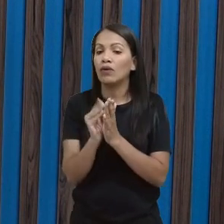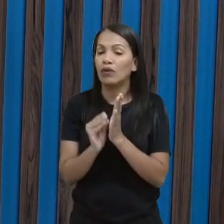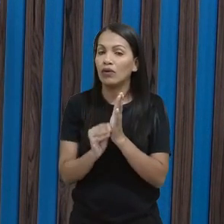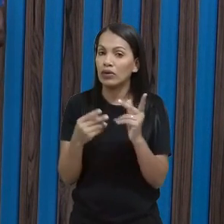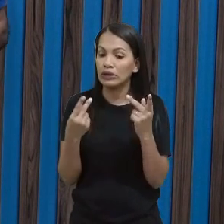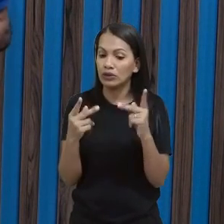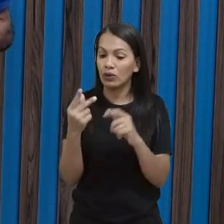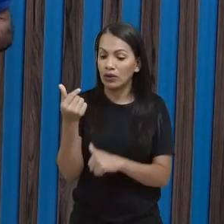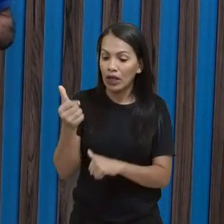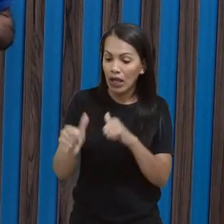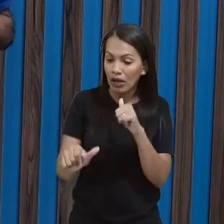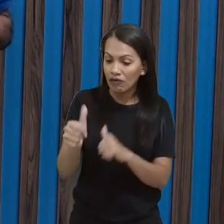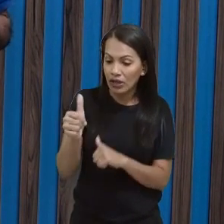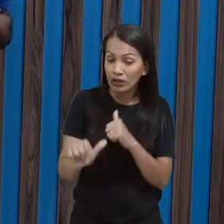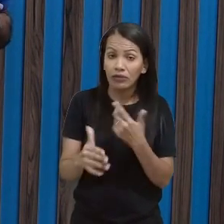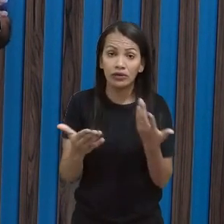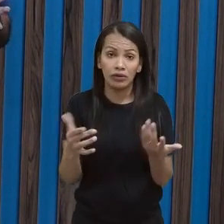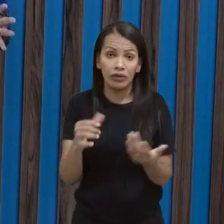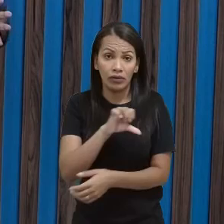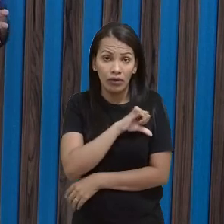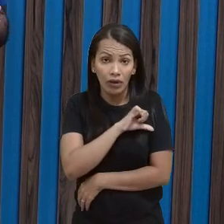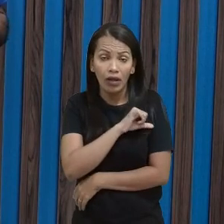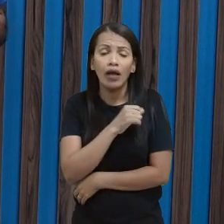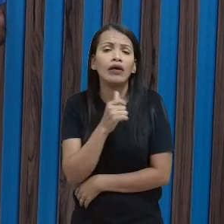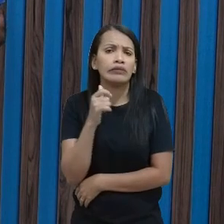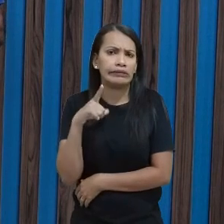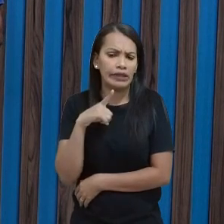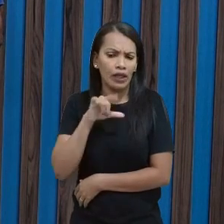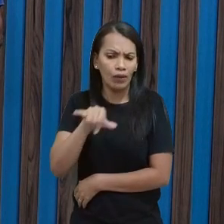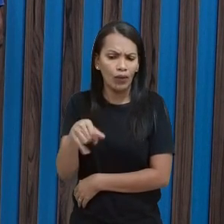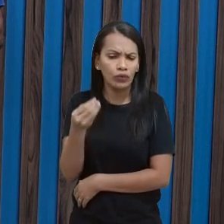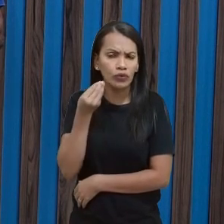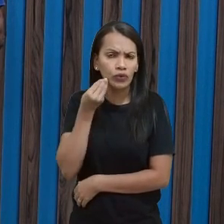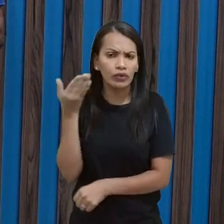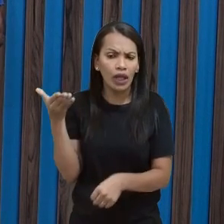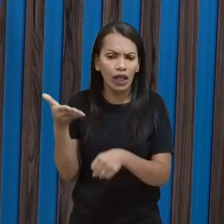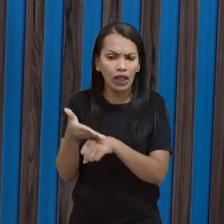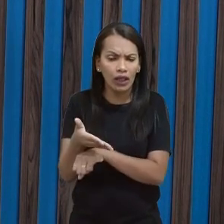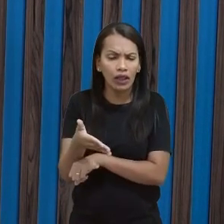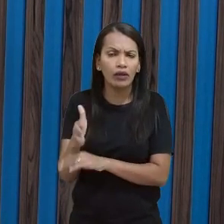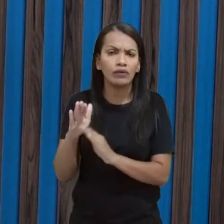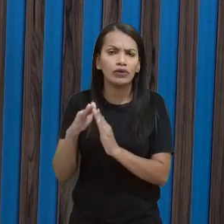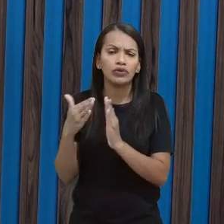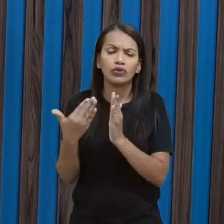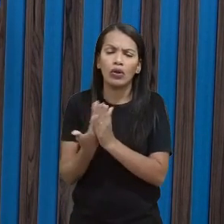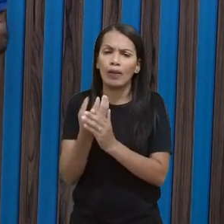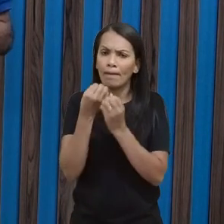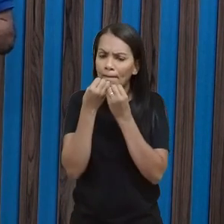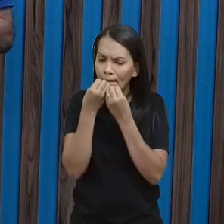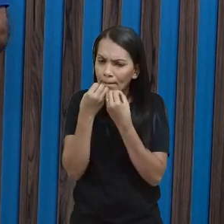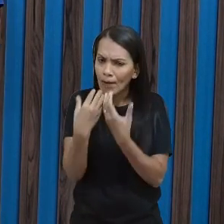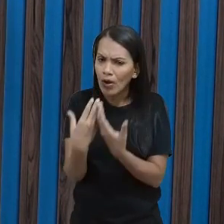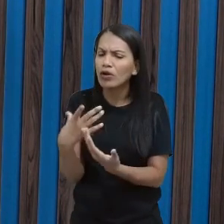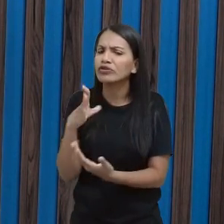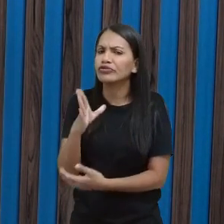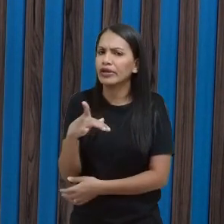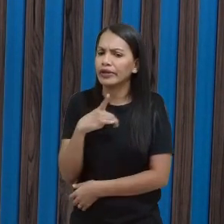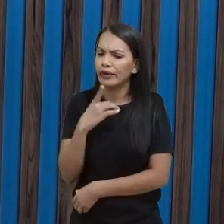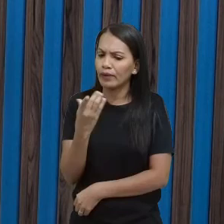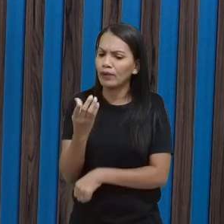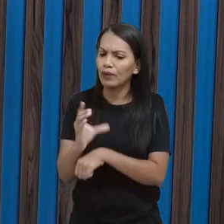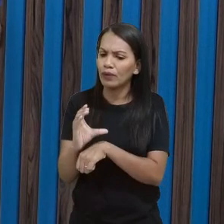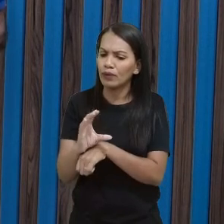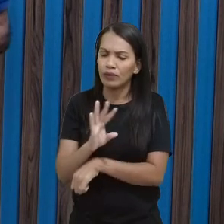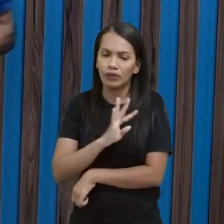sua avaliação. Então, nono ano, essa é a sua chance de você ingressar aí numa escola de qualidade, que já sai com curso técnico, e